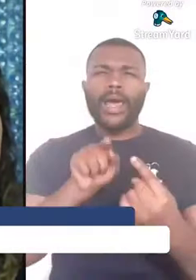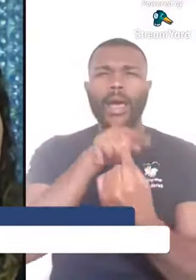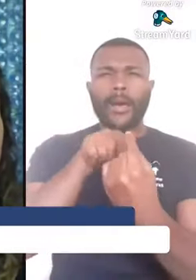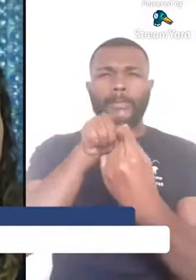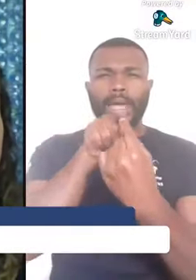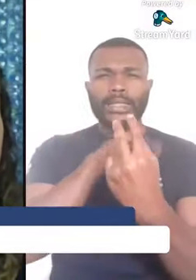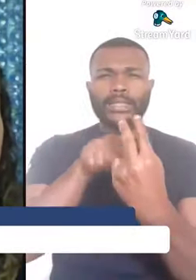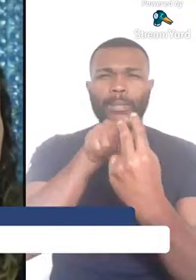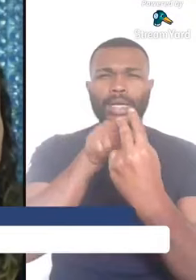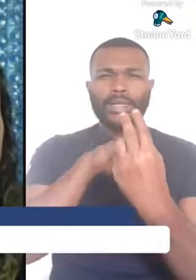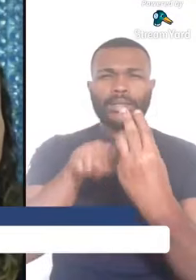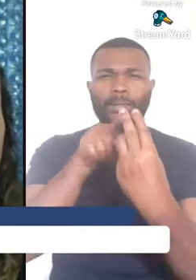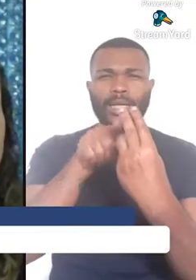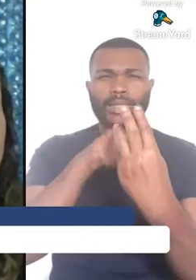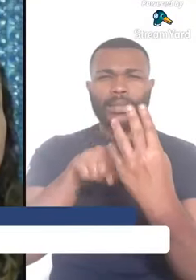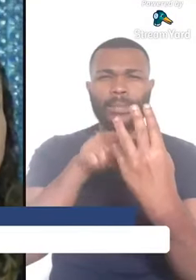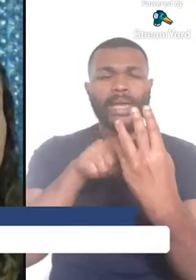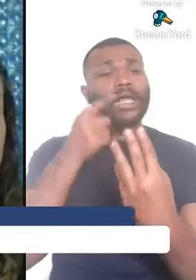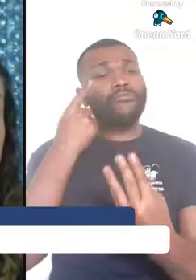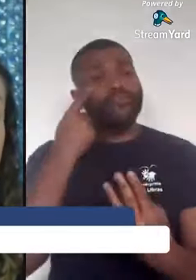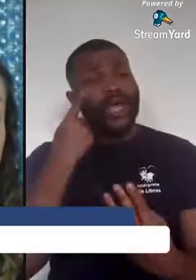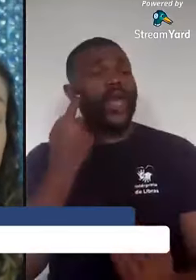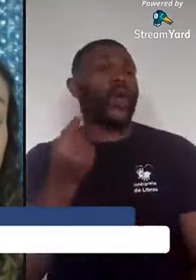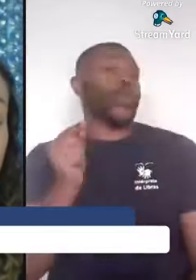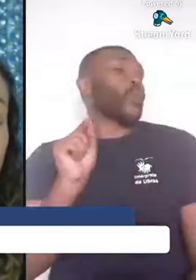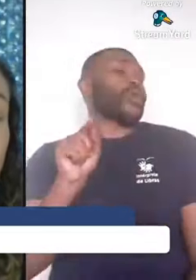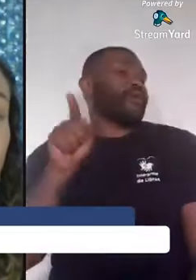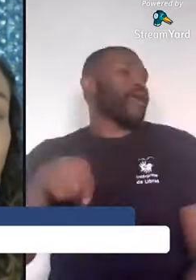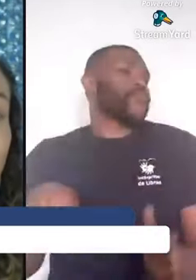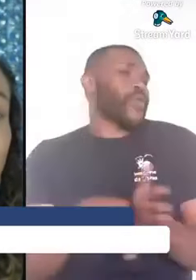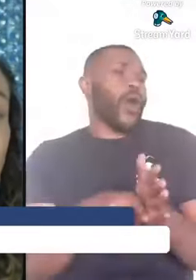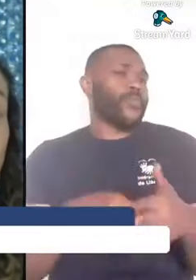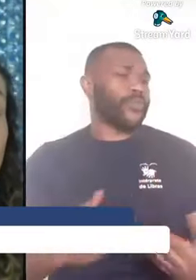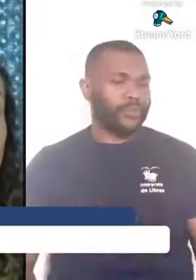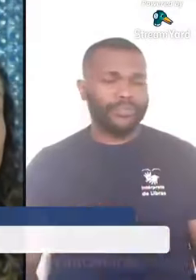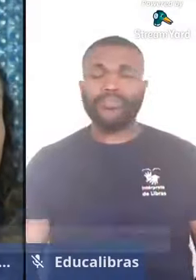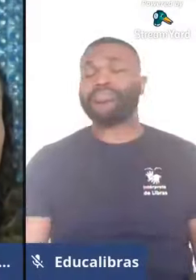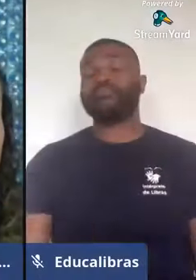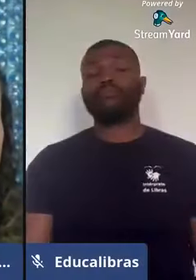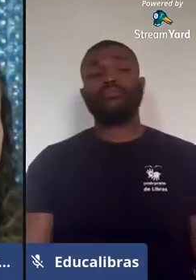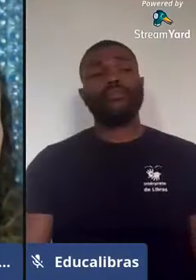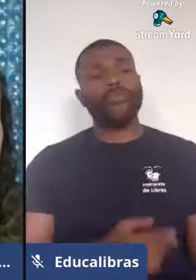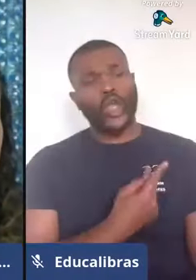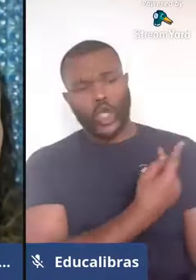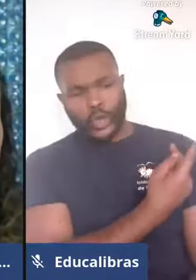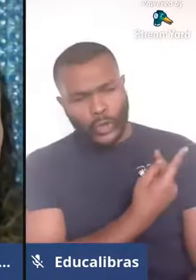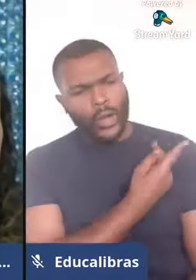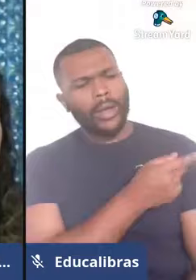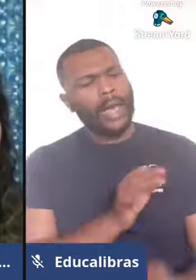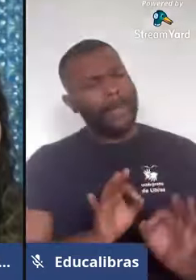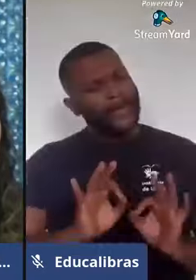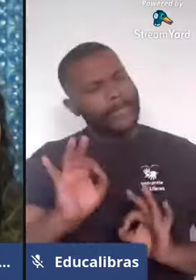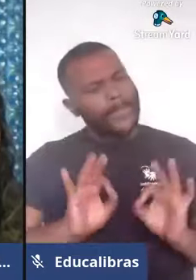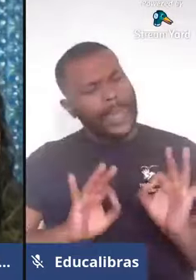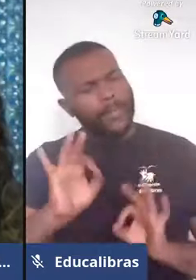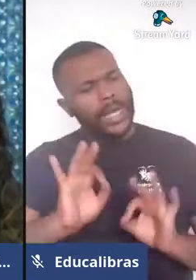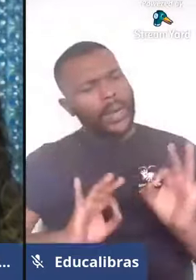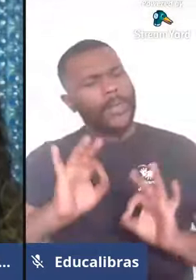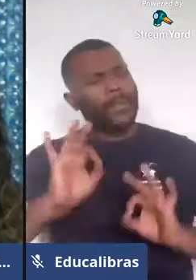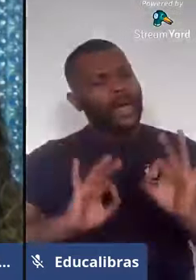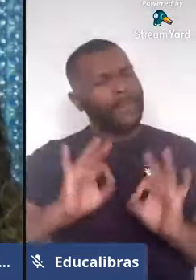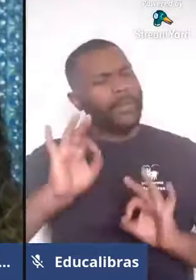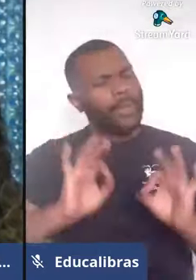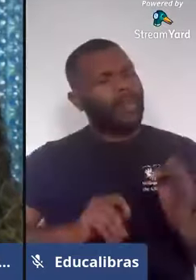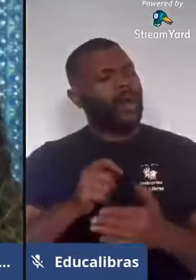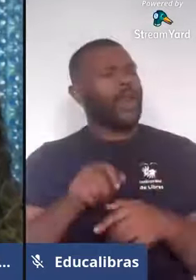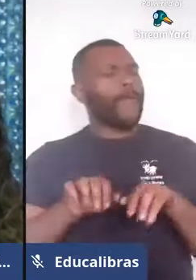Definir algumas metas, né? Quais são os objetivos, né? Enfim, e aí a gente foi construindo esse material, foi construindo junto com ele, escrevendo,